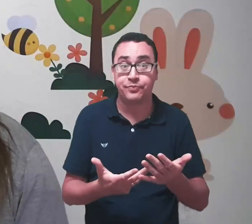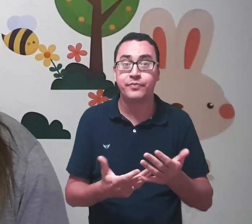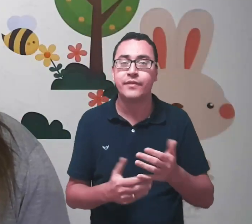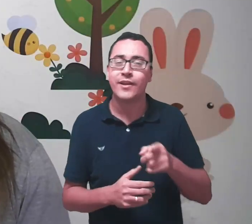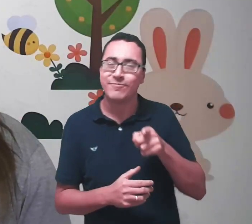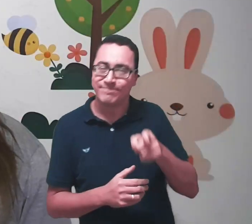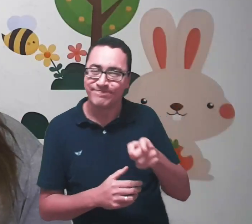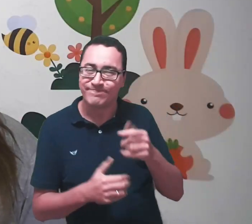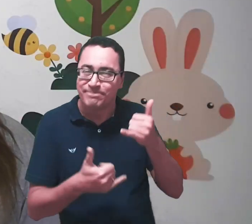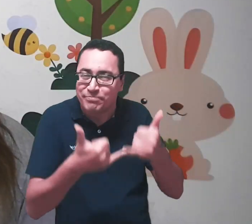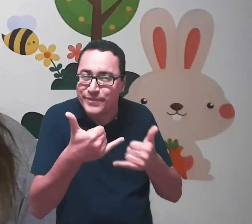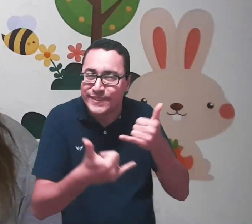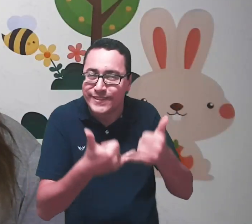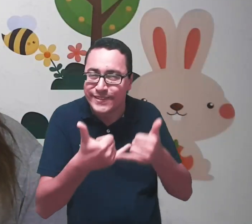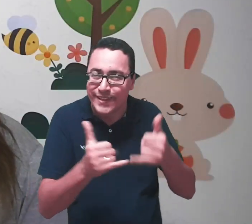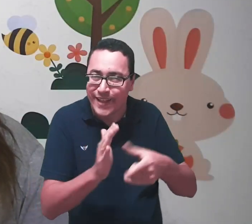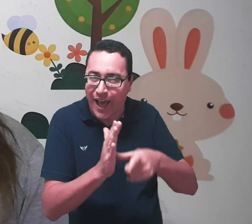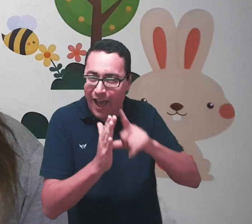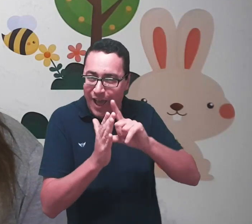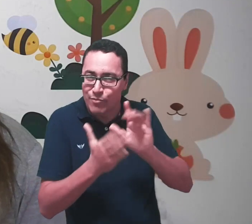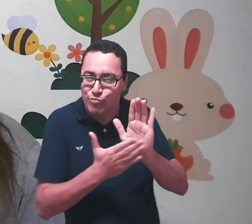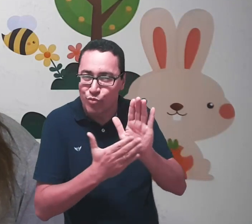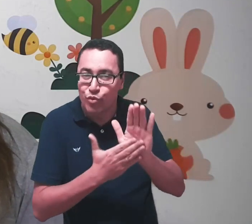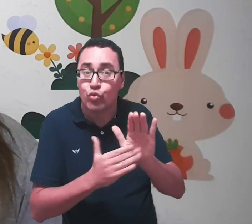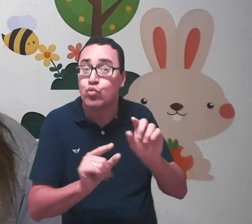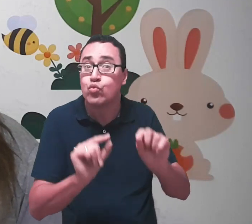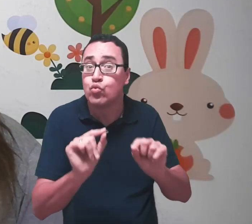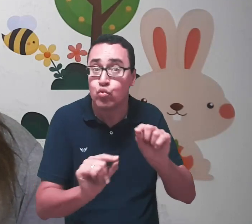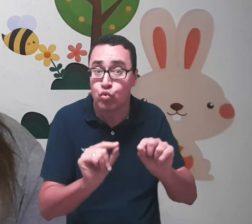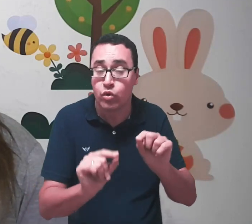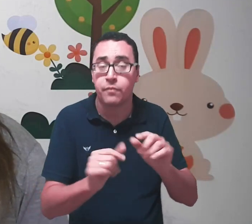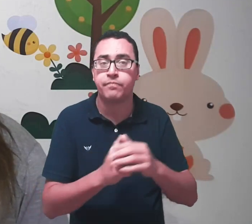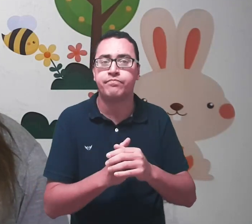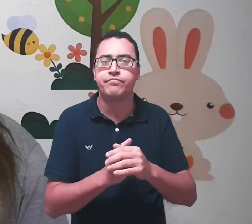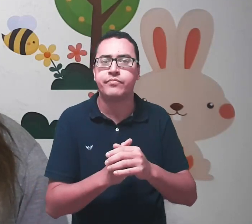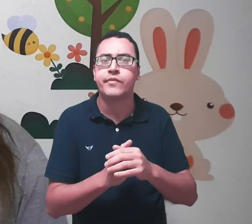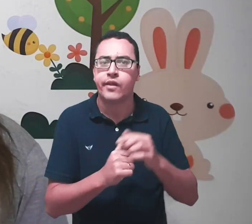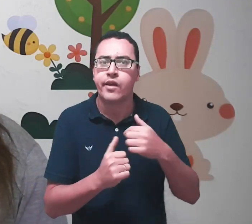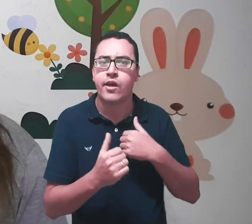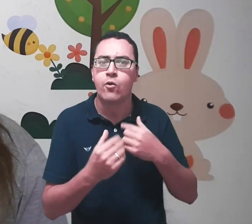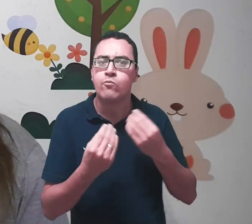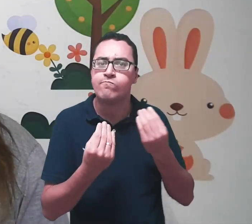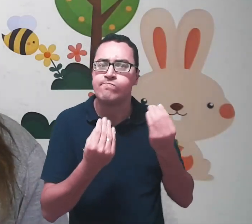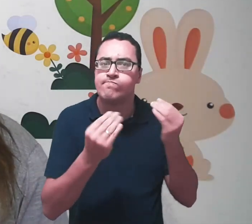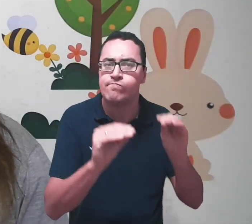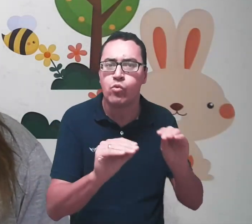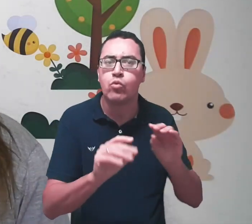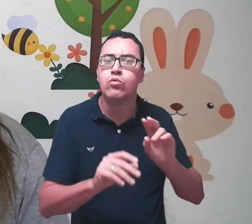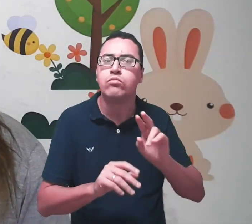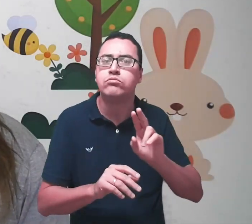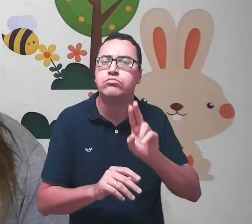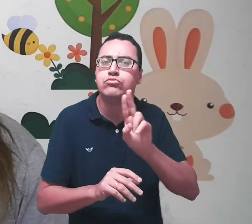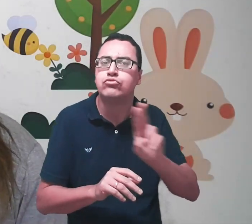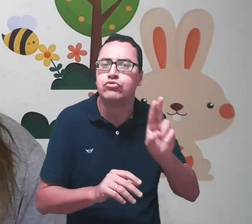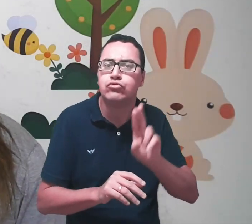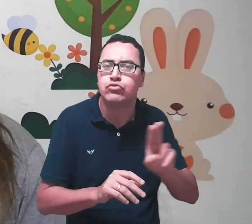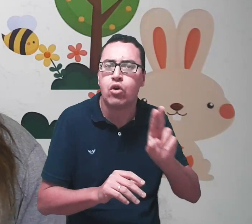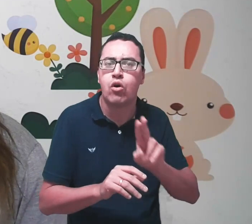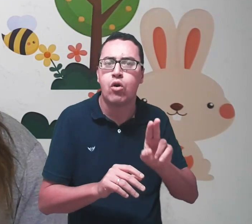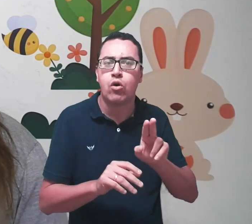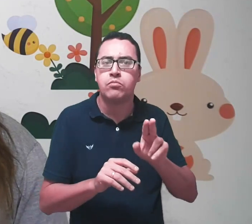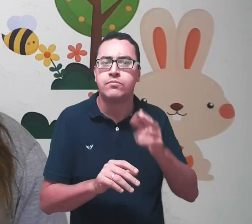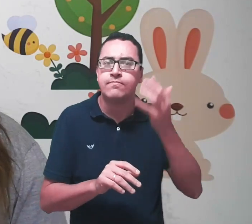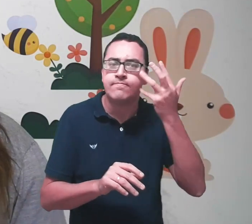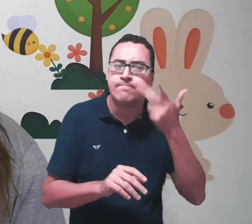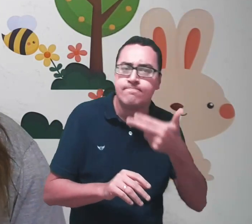Nessa brincadeira que eu propus, eu coloquei o nome de vários seres vivos e coloquei também